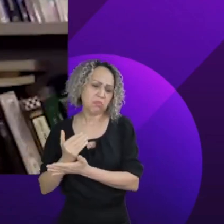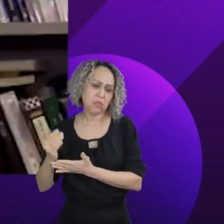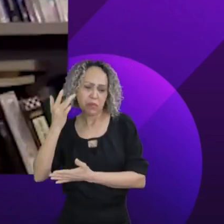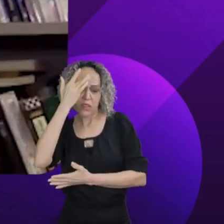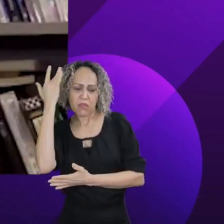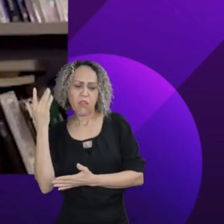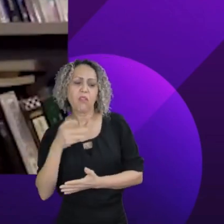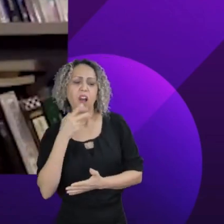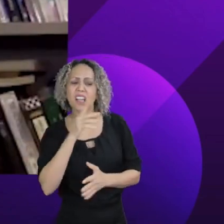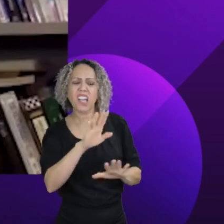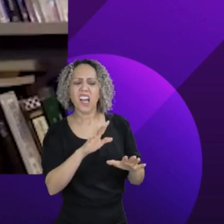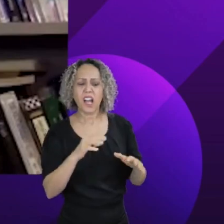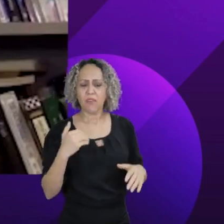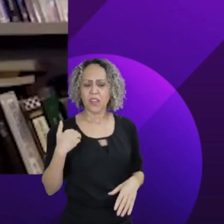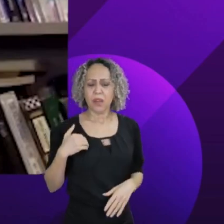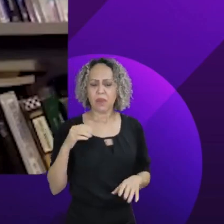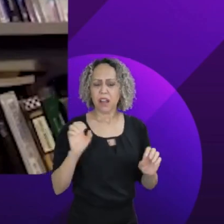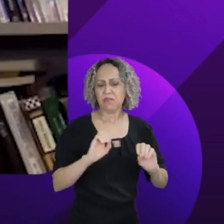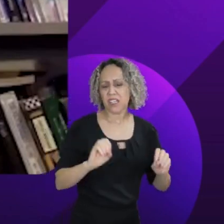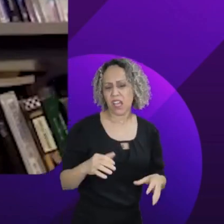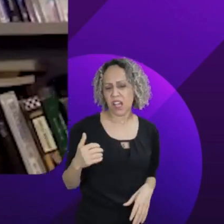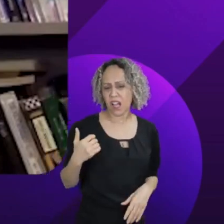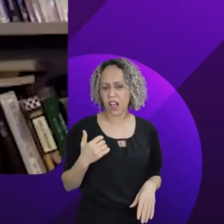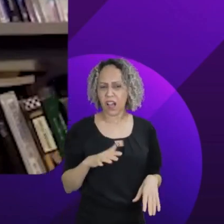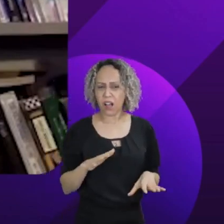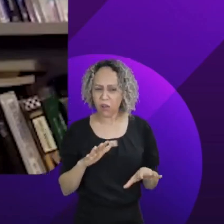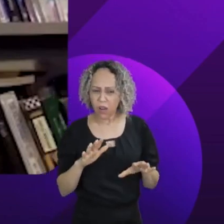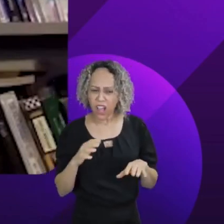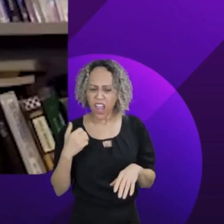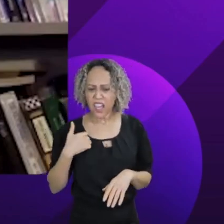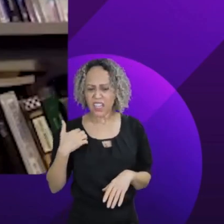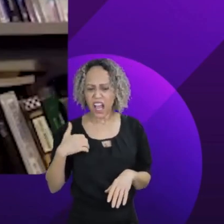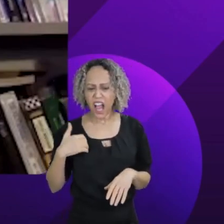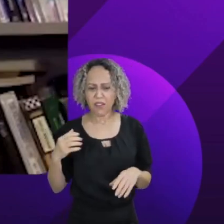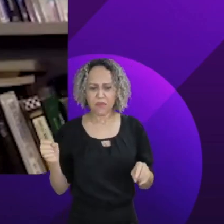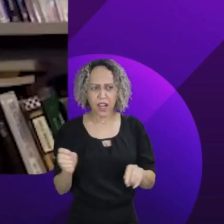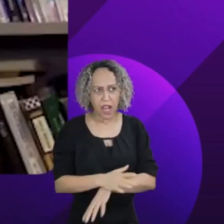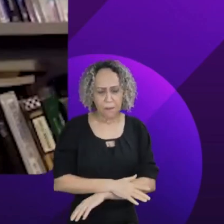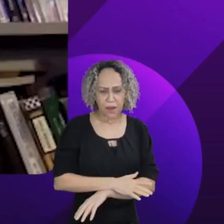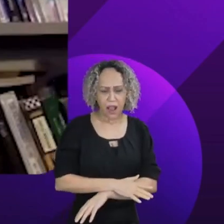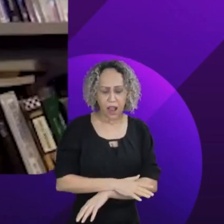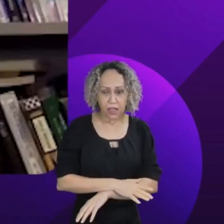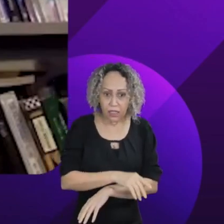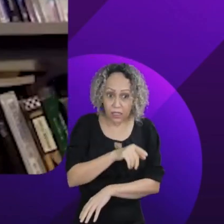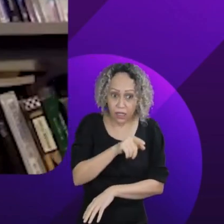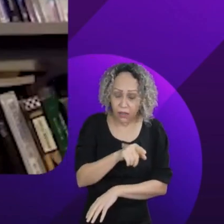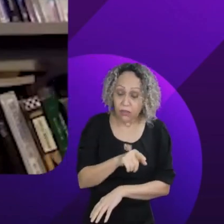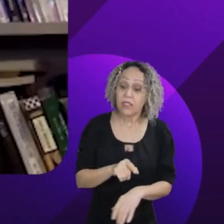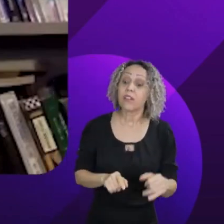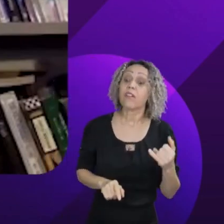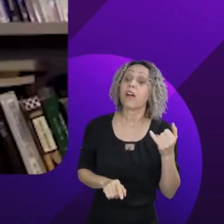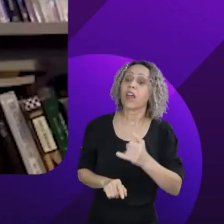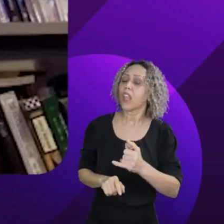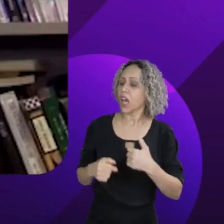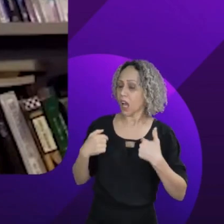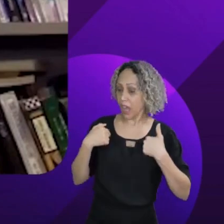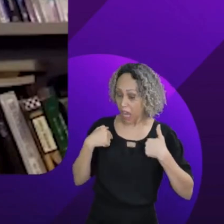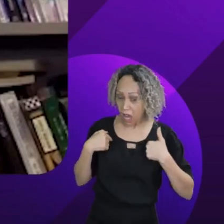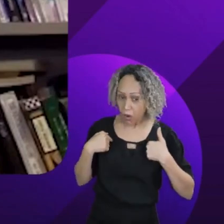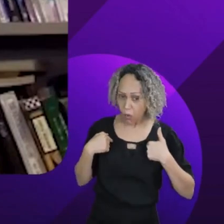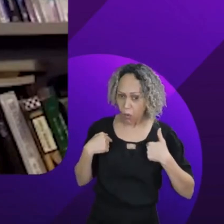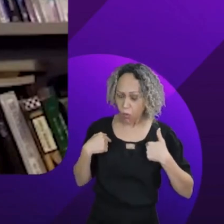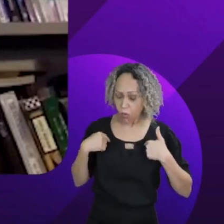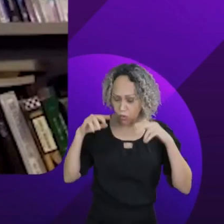Não, não vai passar logo não, porque eu fui agredida, eu sou humana, né? E como pessoa humana, eu tenho o direito